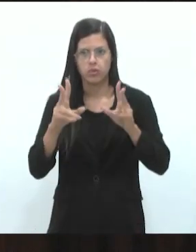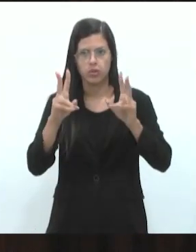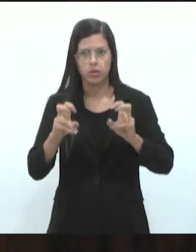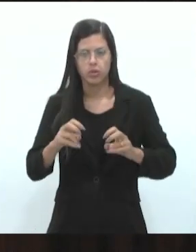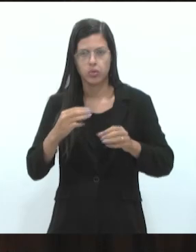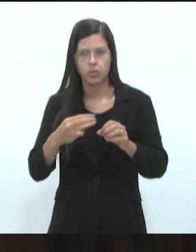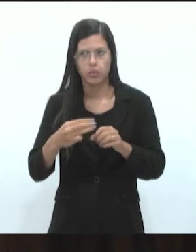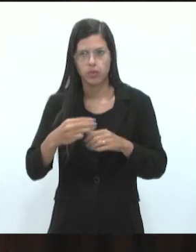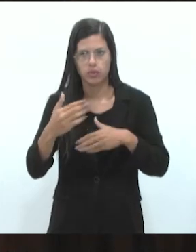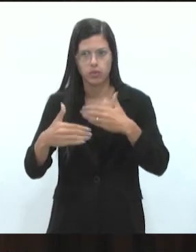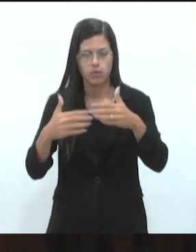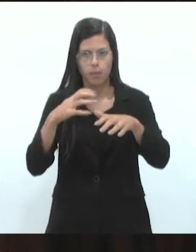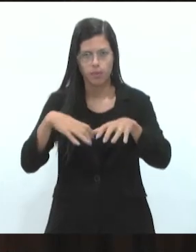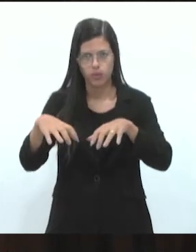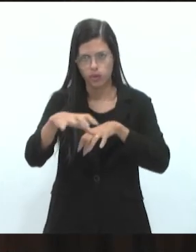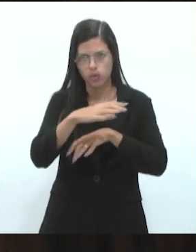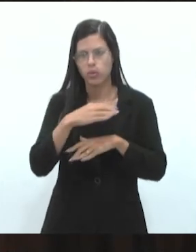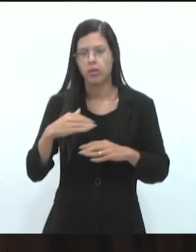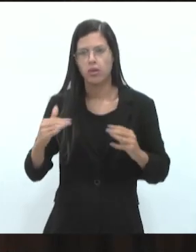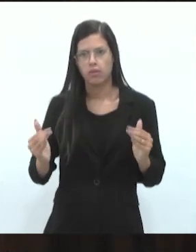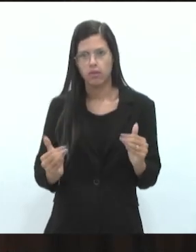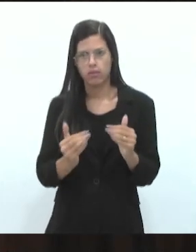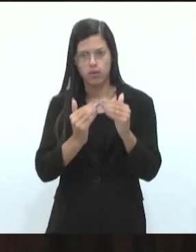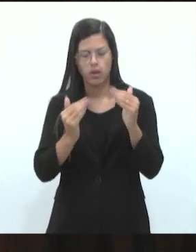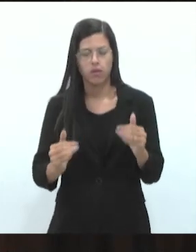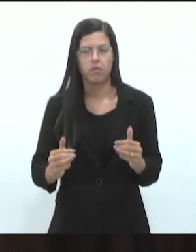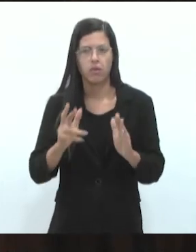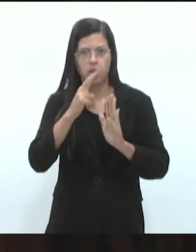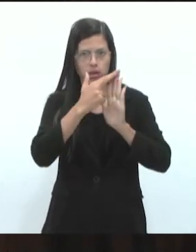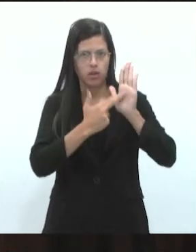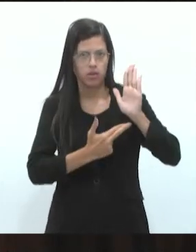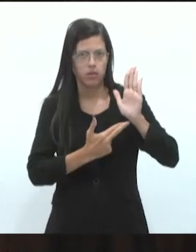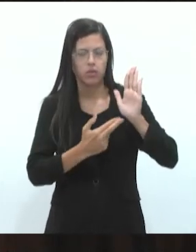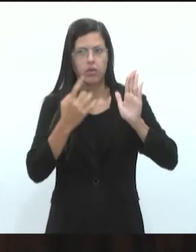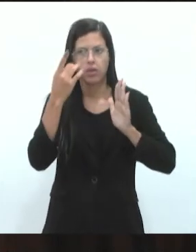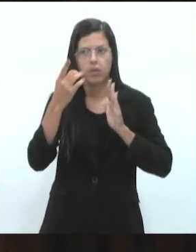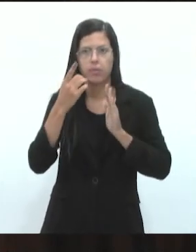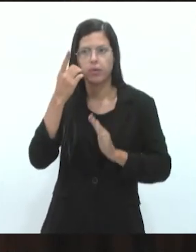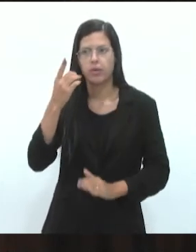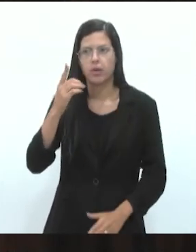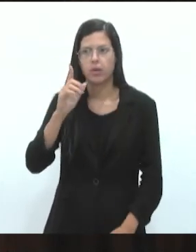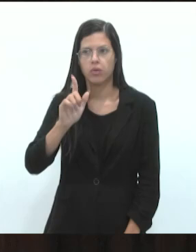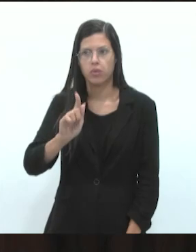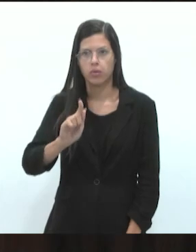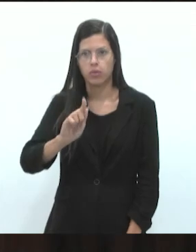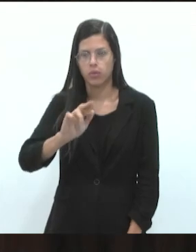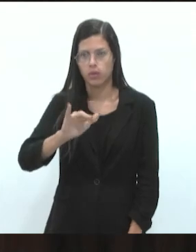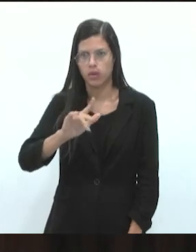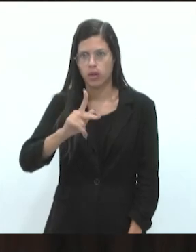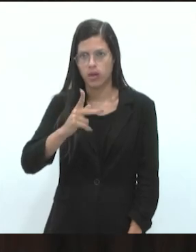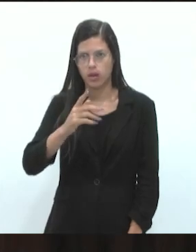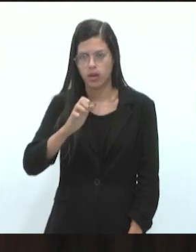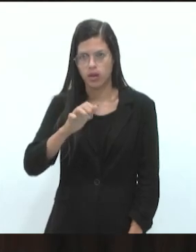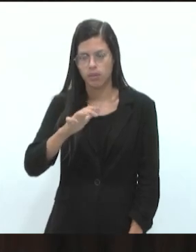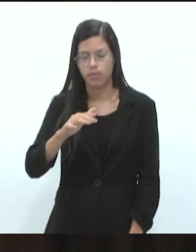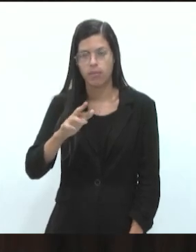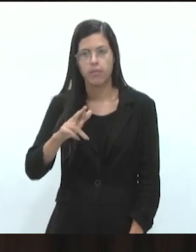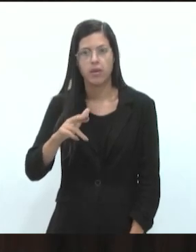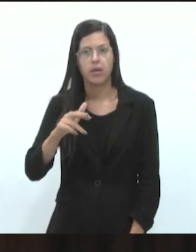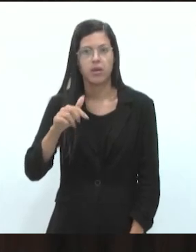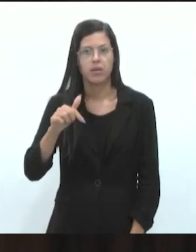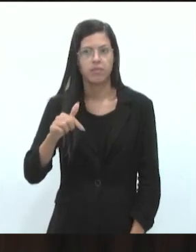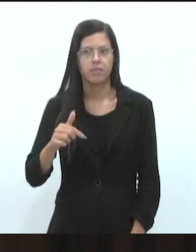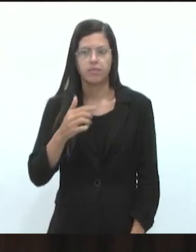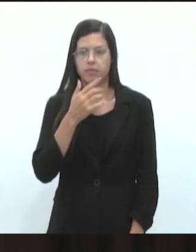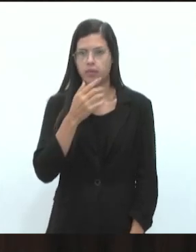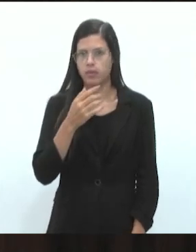e Desenvolvimento Regional, favorável. Relatores, deputados Guilherme Delaroli, Chico Machado